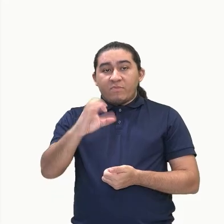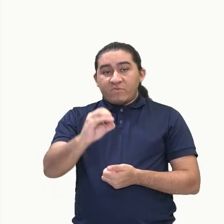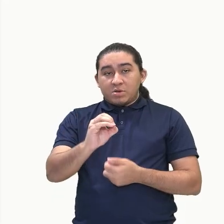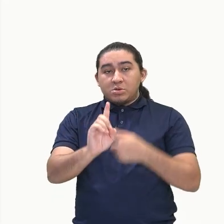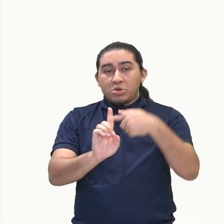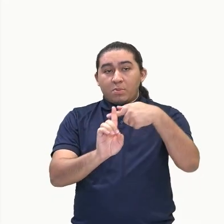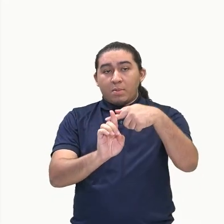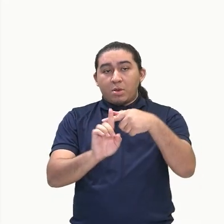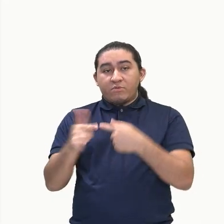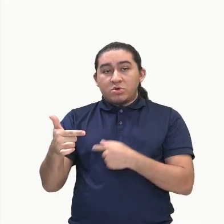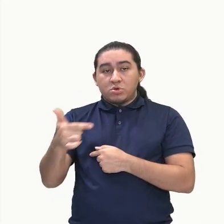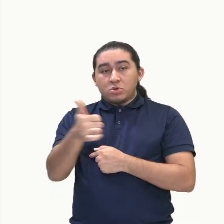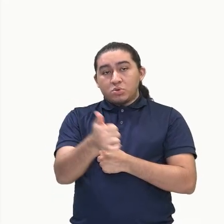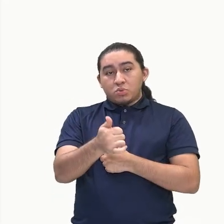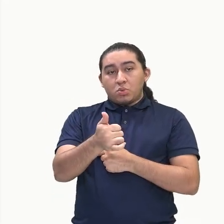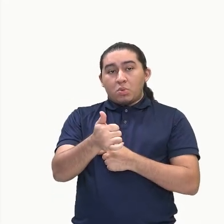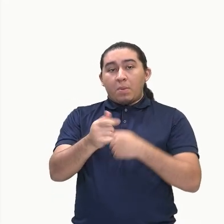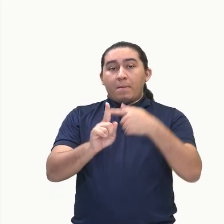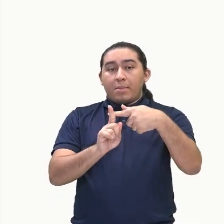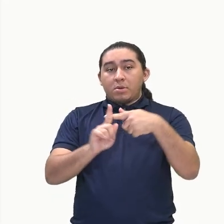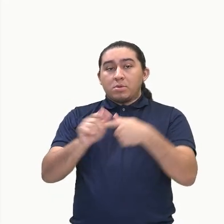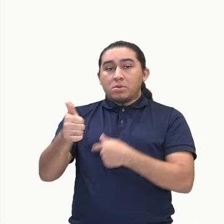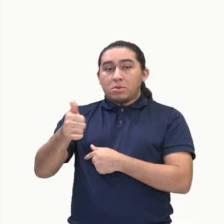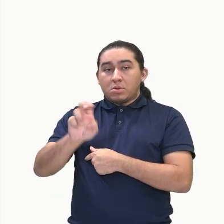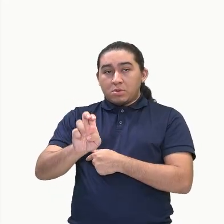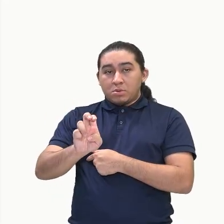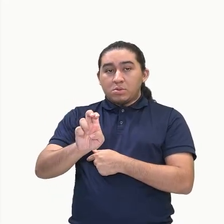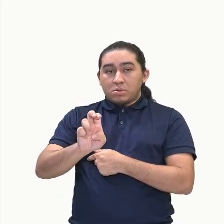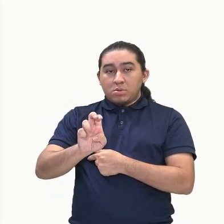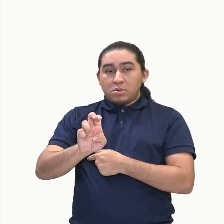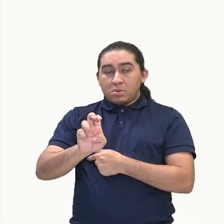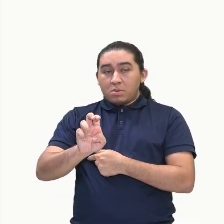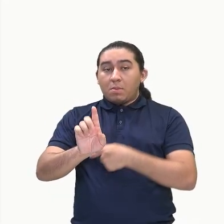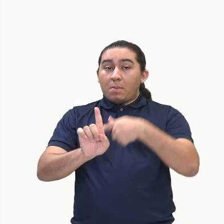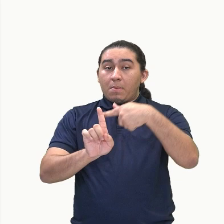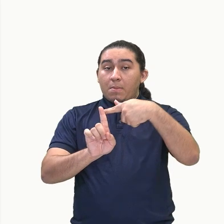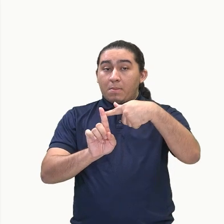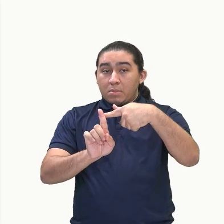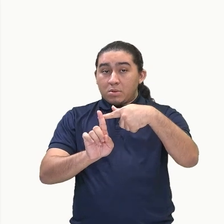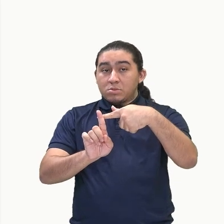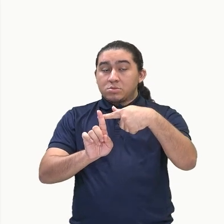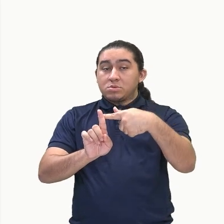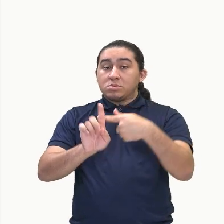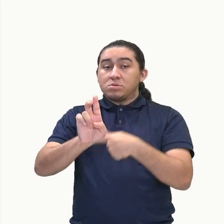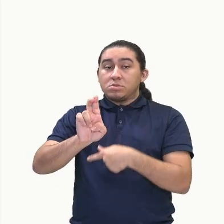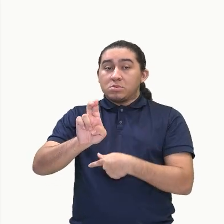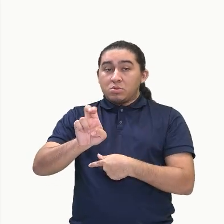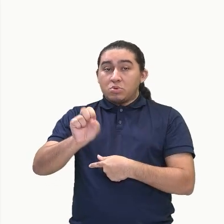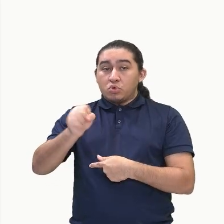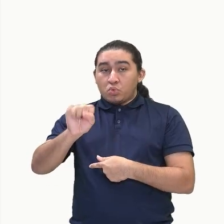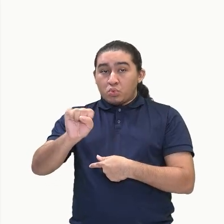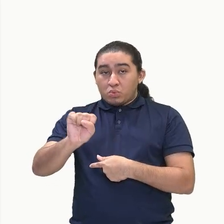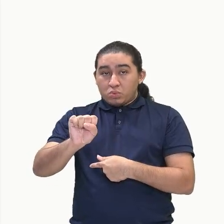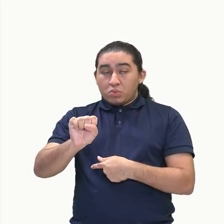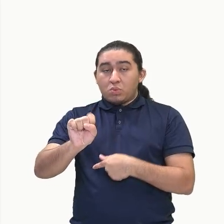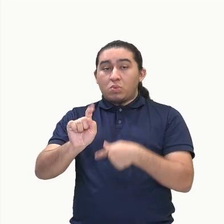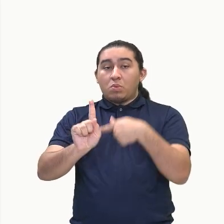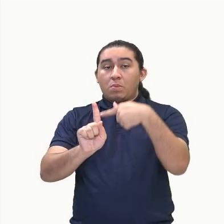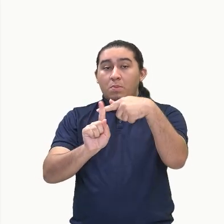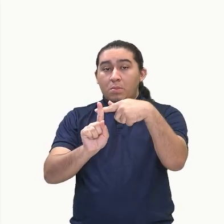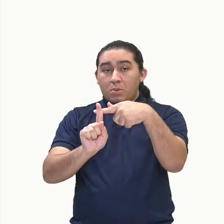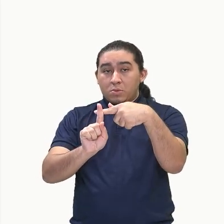mais 21 mais 15 mais